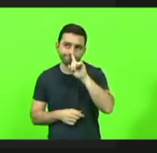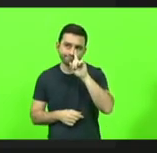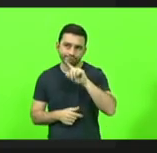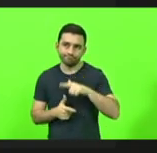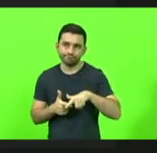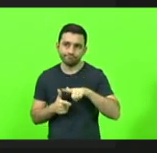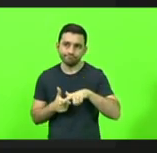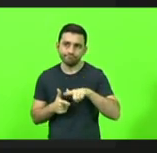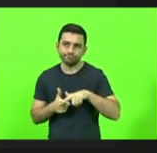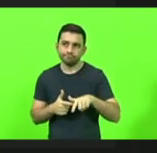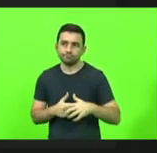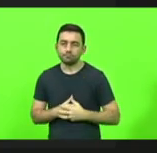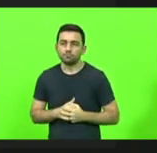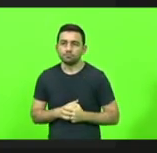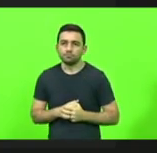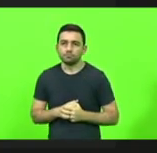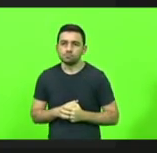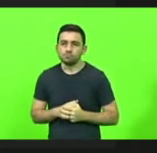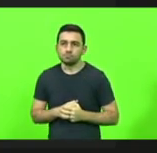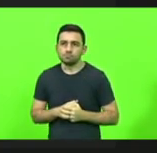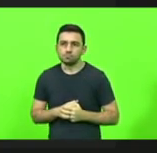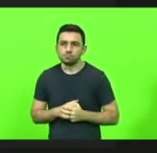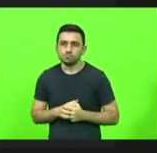Desculpe, eu não escutei.